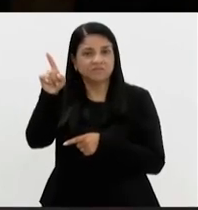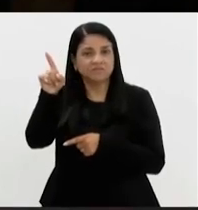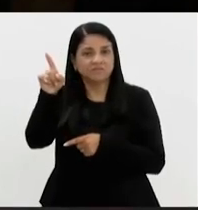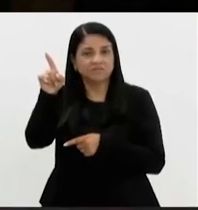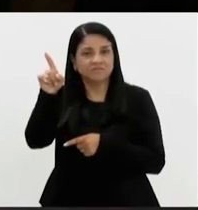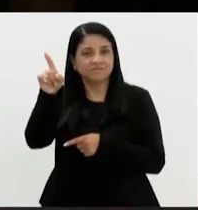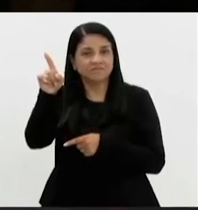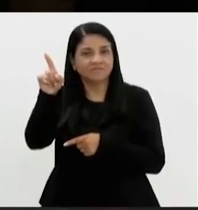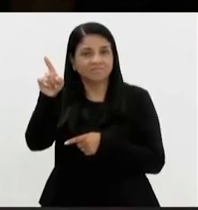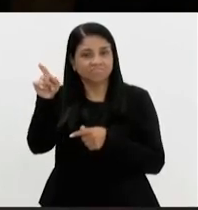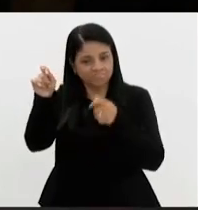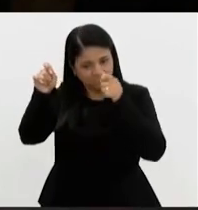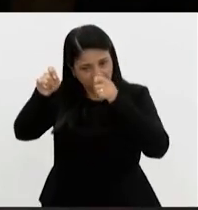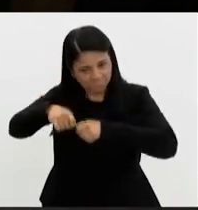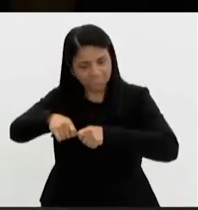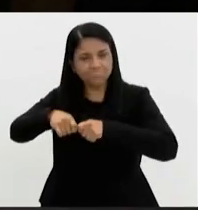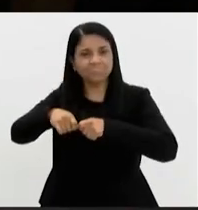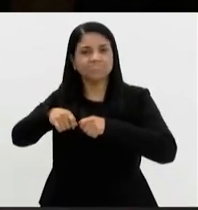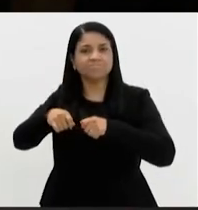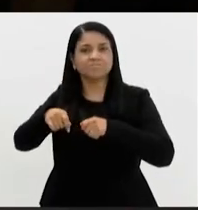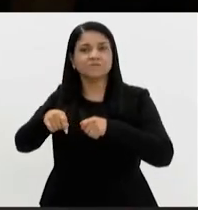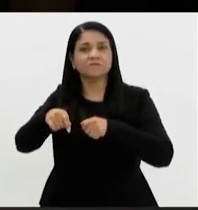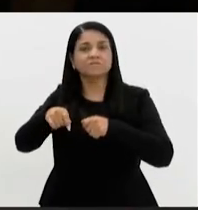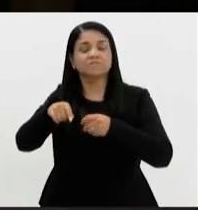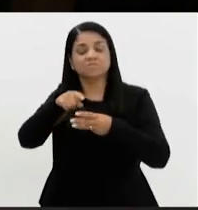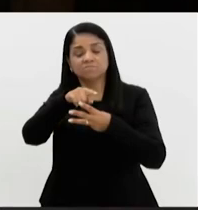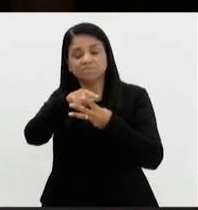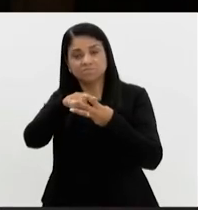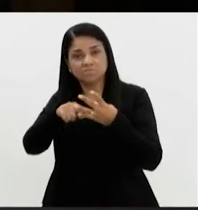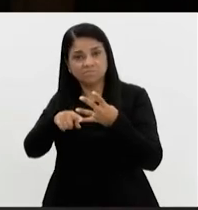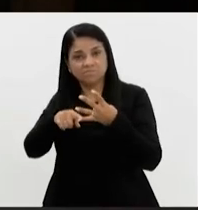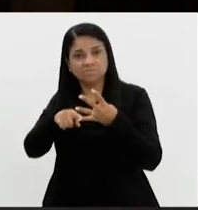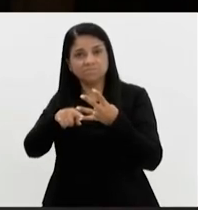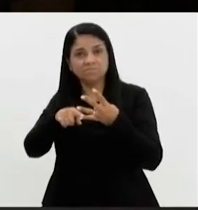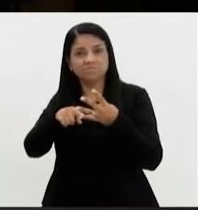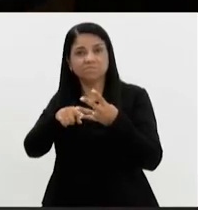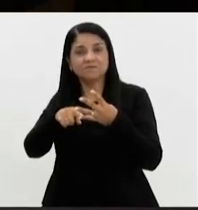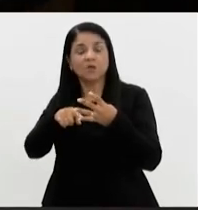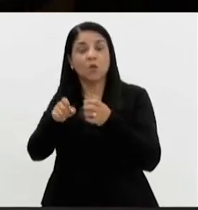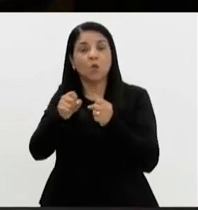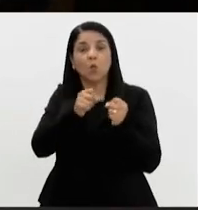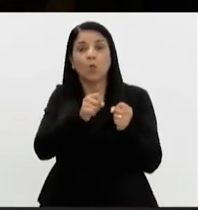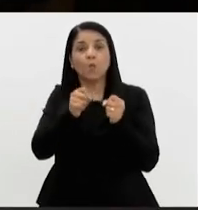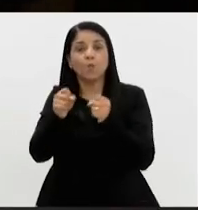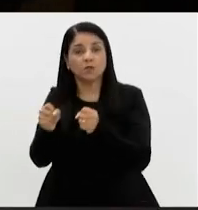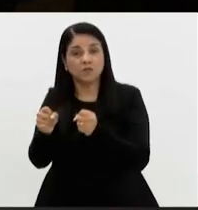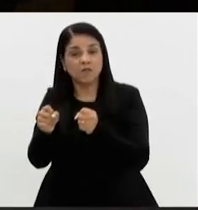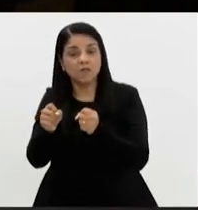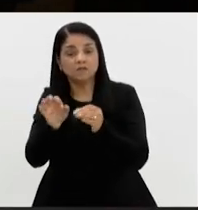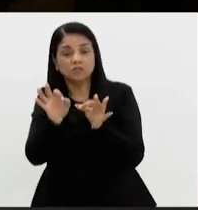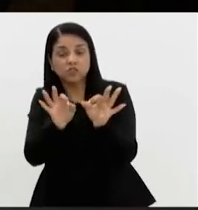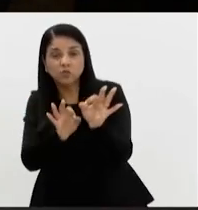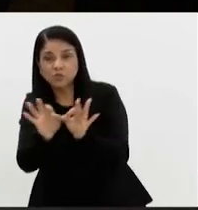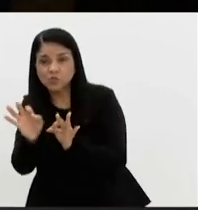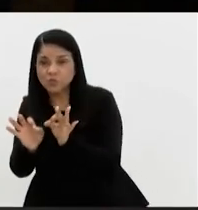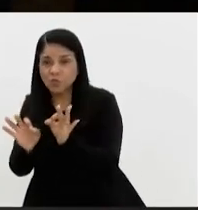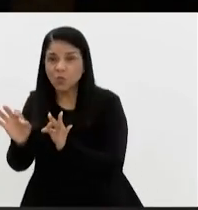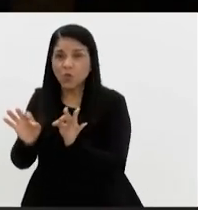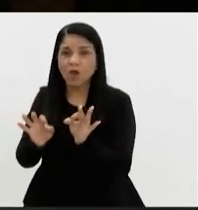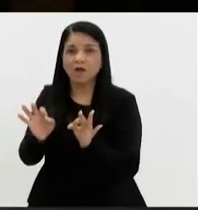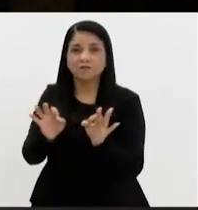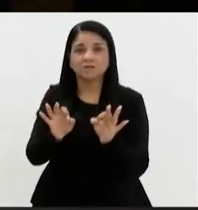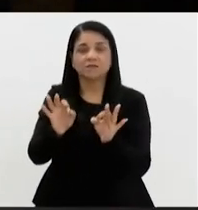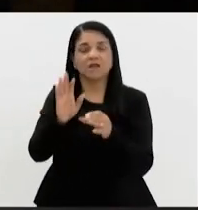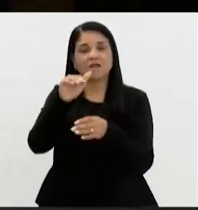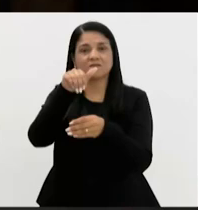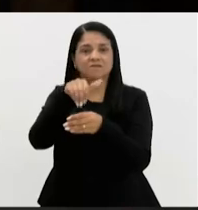parte de sua competência entre elas entre elas o poder de organizar Dr Robson às